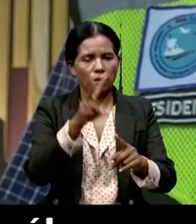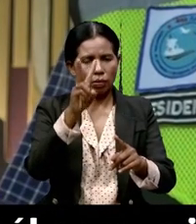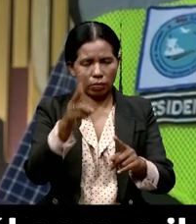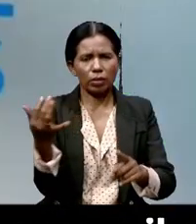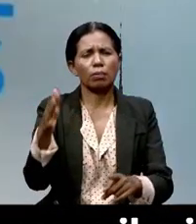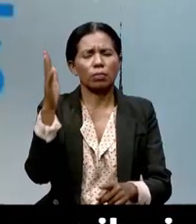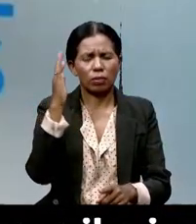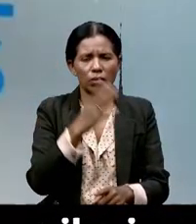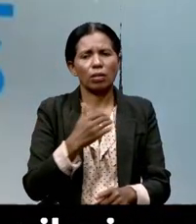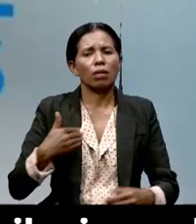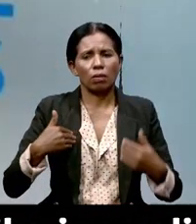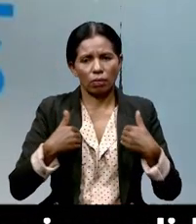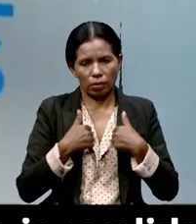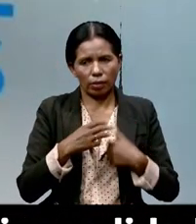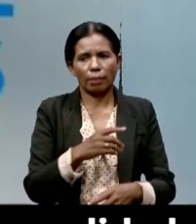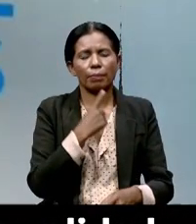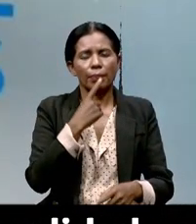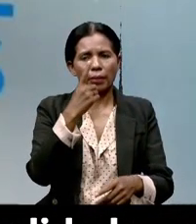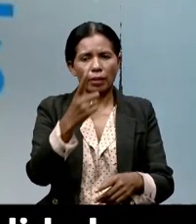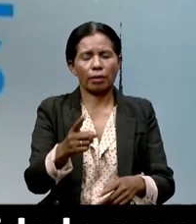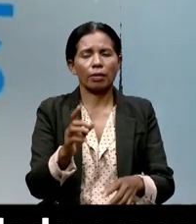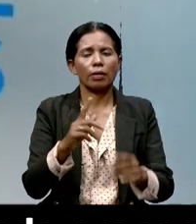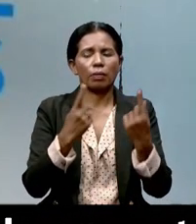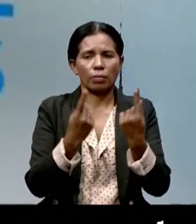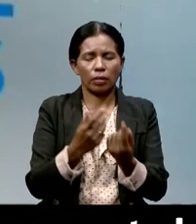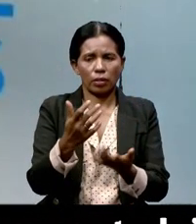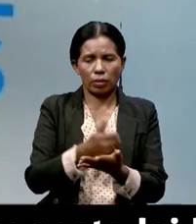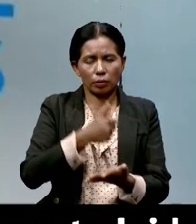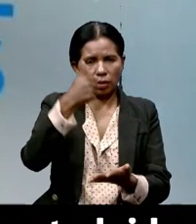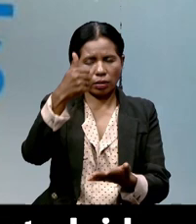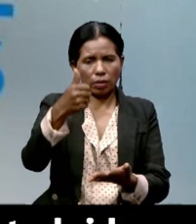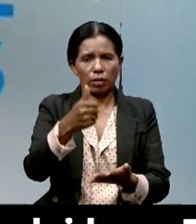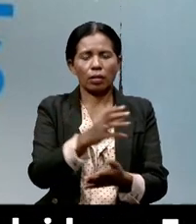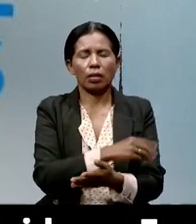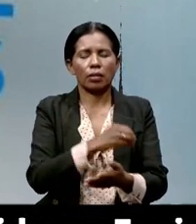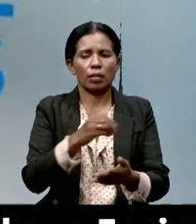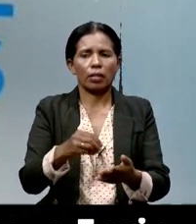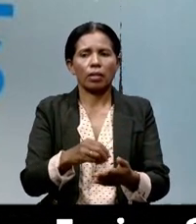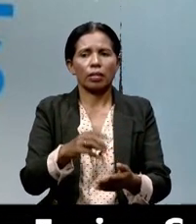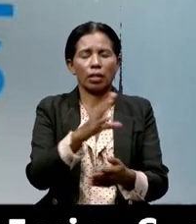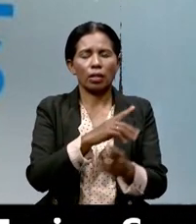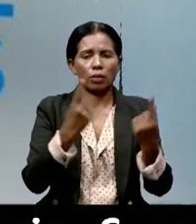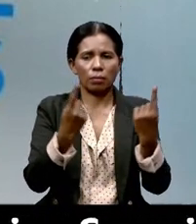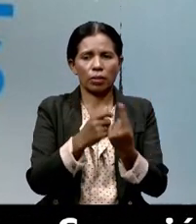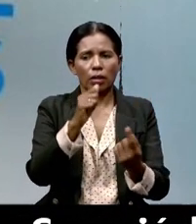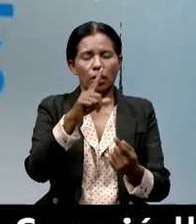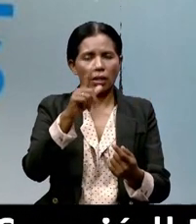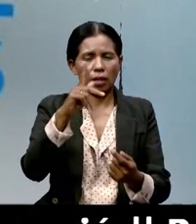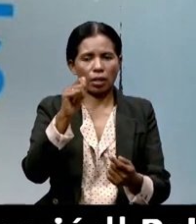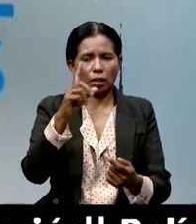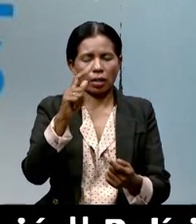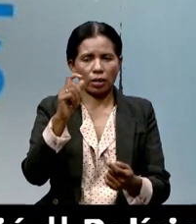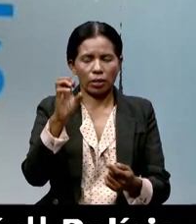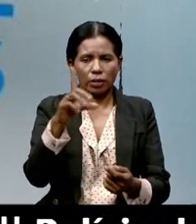baro. Recorda falicata que empresa nebesa e mananai ba produção cabo nemak, empresa Alcatel Submarine